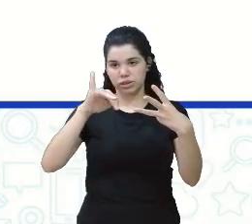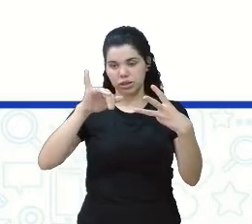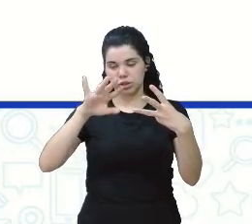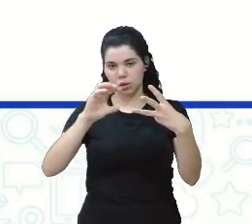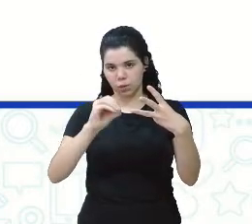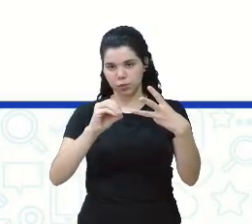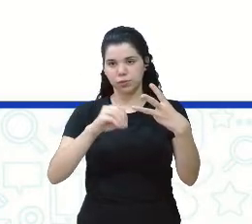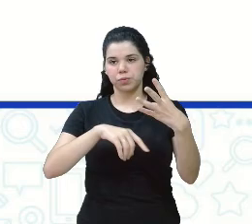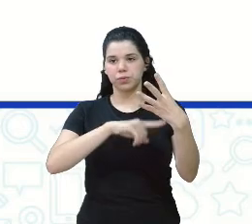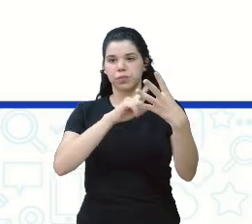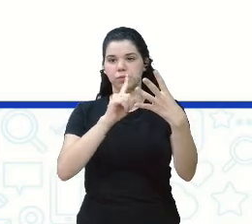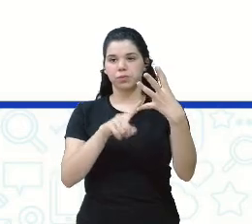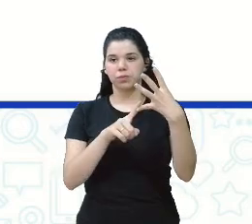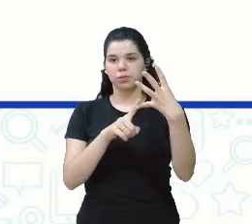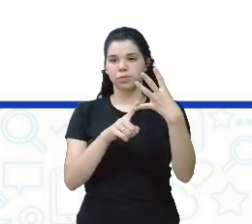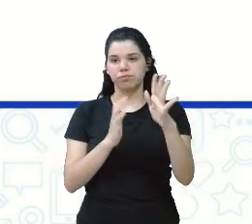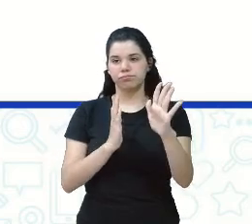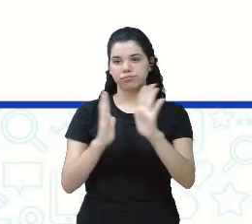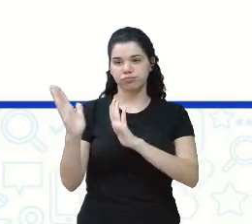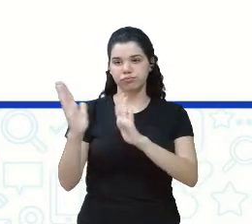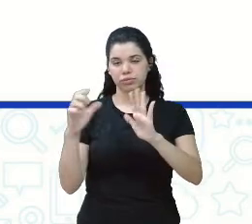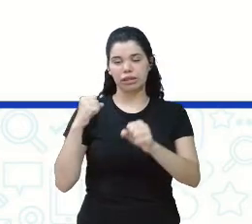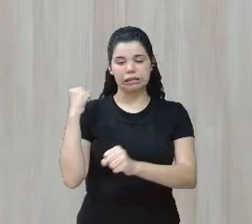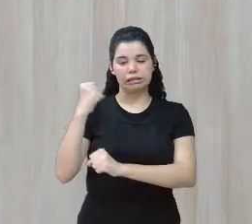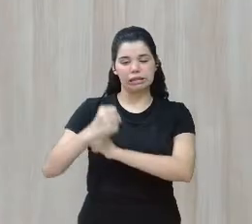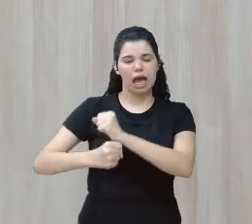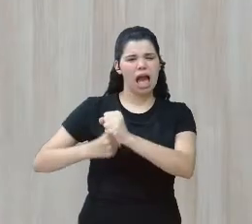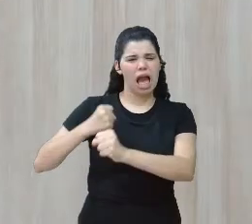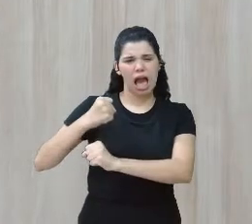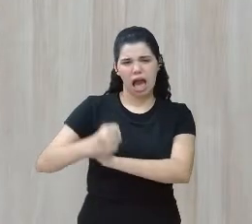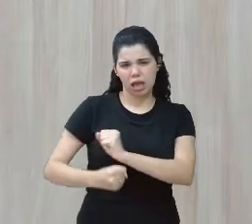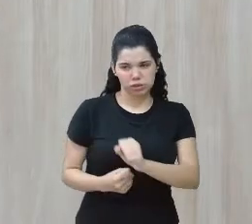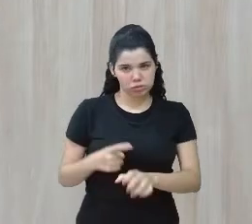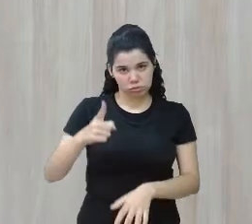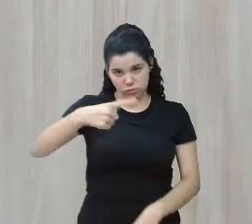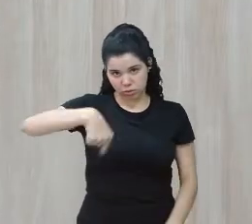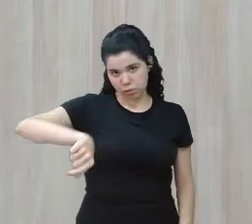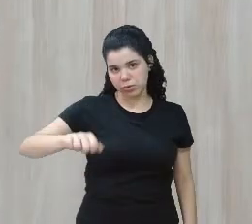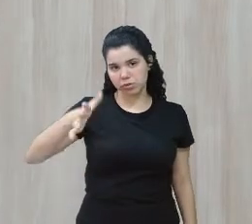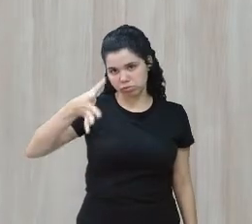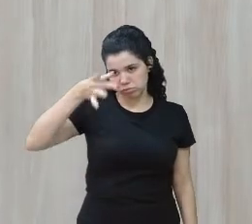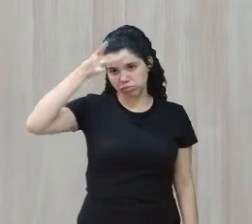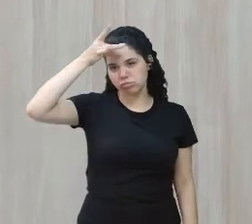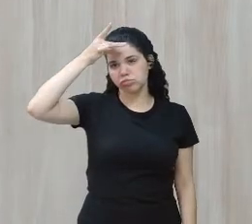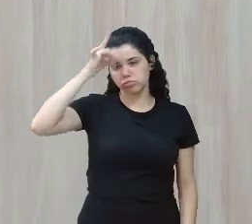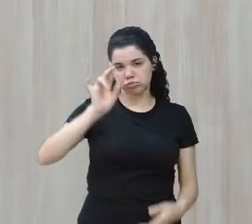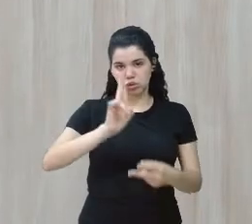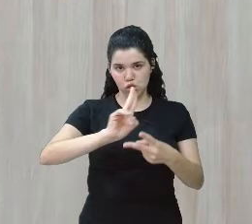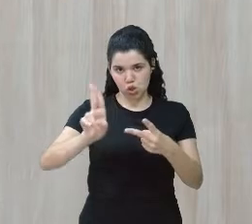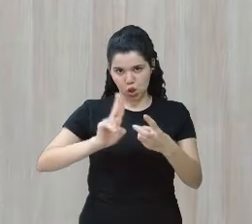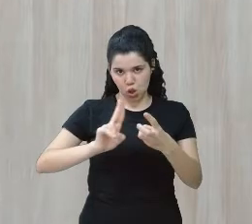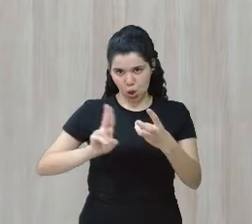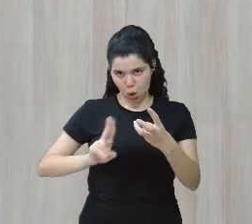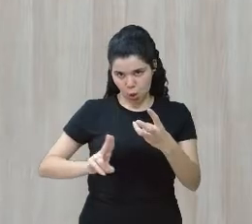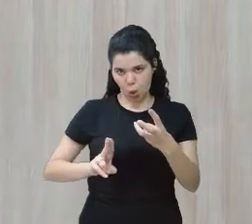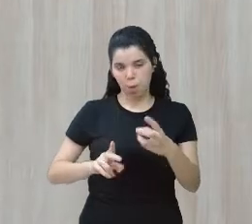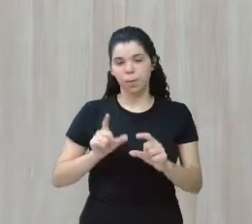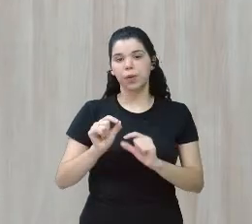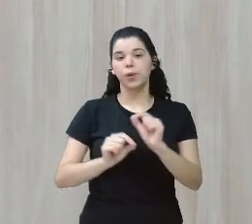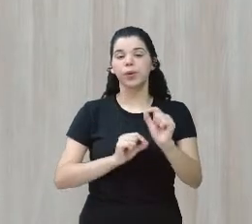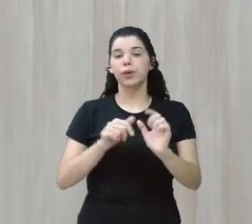e leve, e esse período pode durar anos. Então, gravem aí também esse nomezinho diferente, né? Um nível baixo